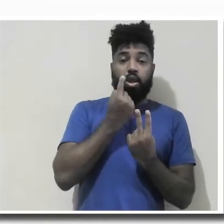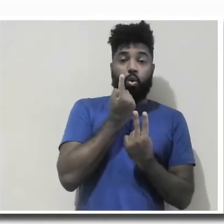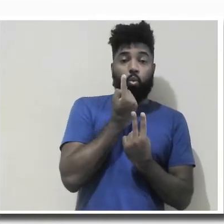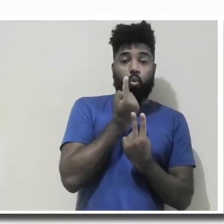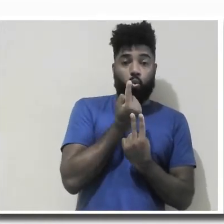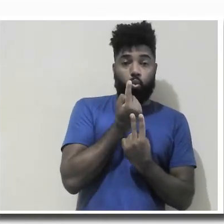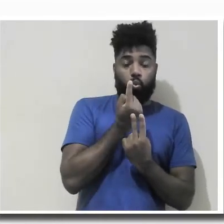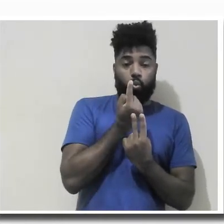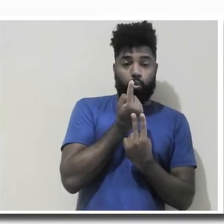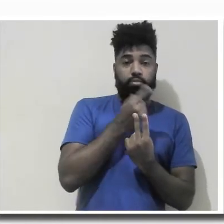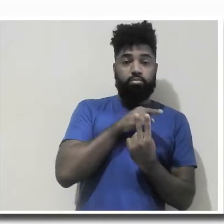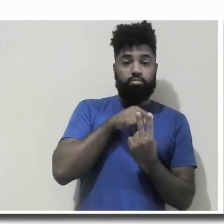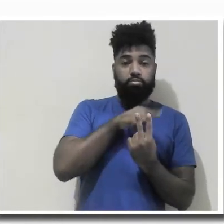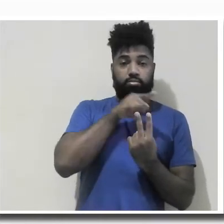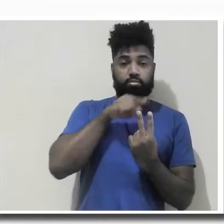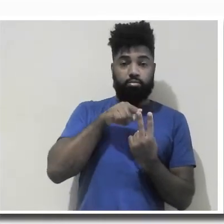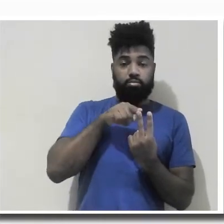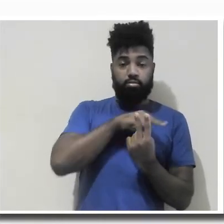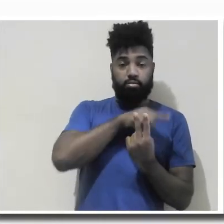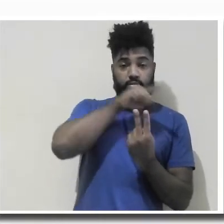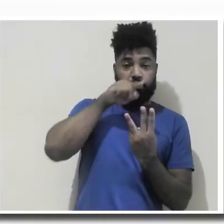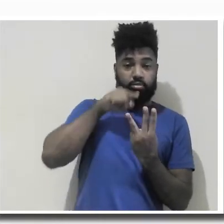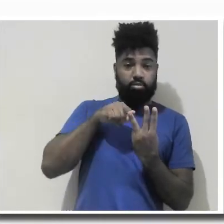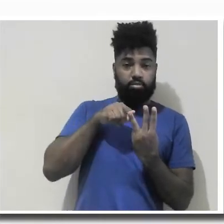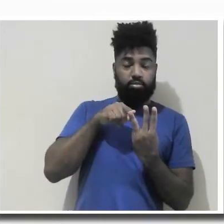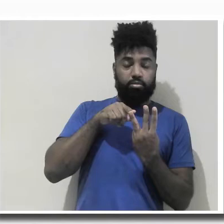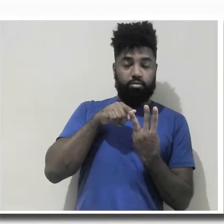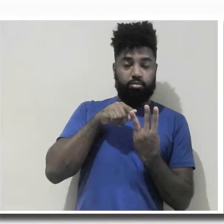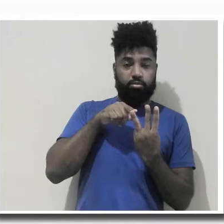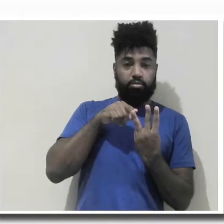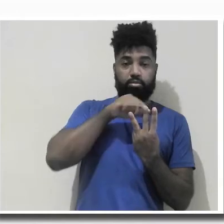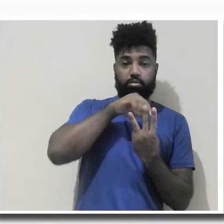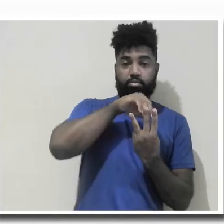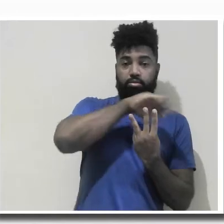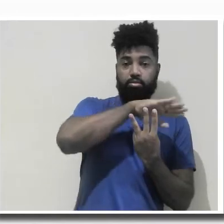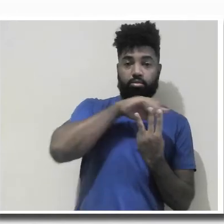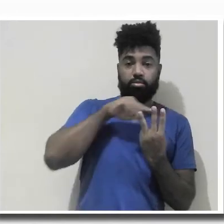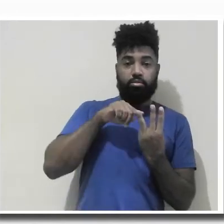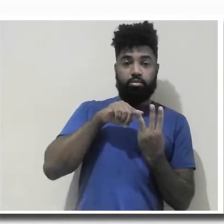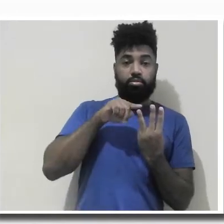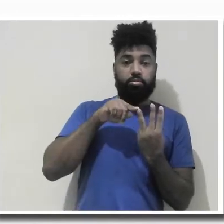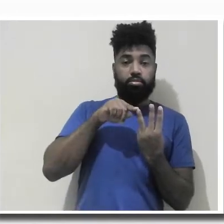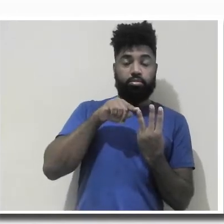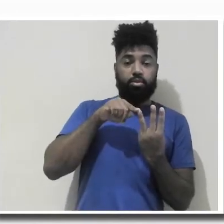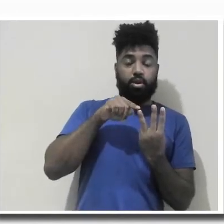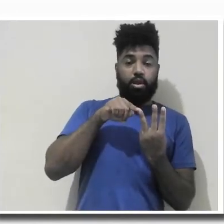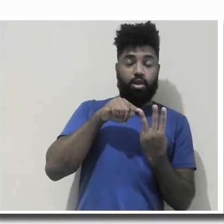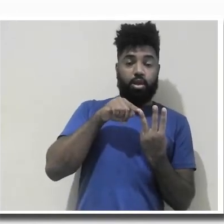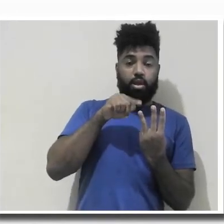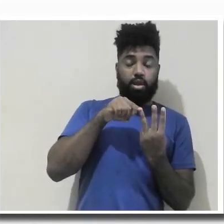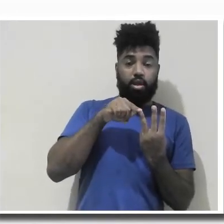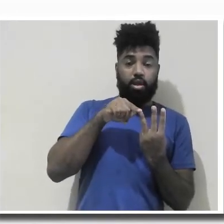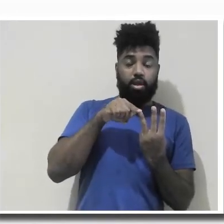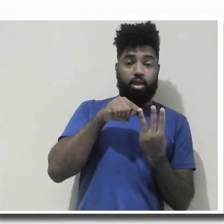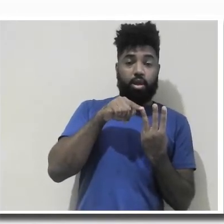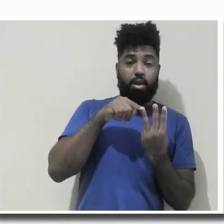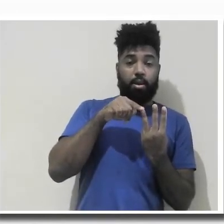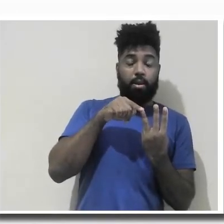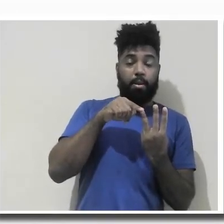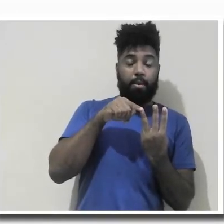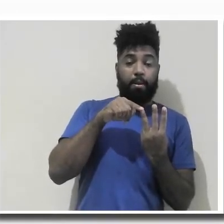menor, que é o segundo elemento. Um terceiro elemento, com exceção dos anteriores, ele é o menor, e